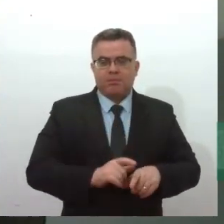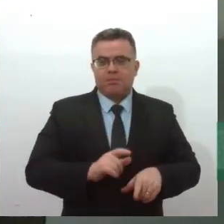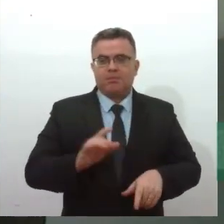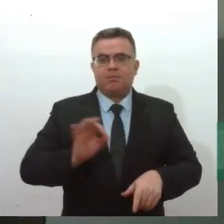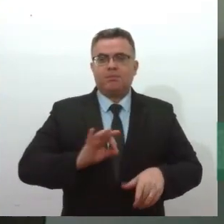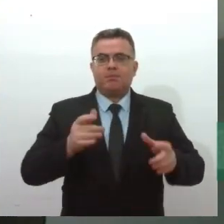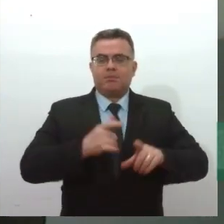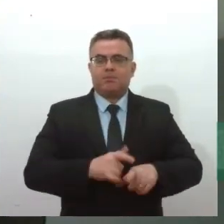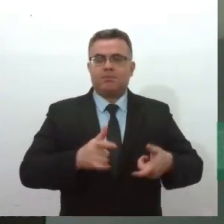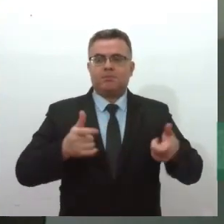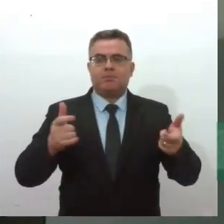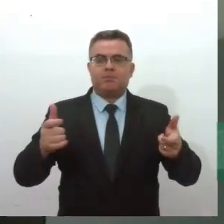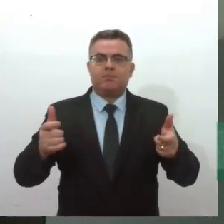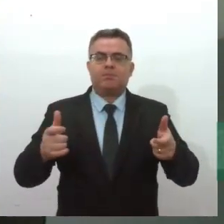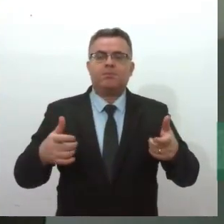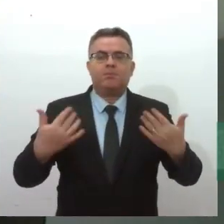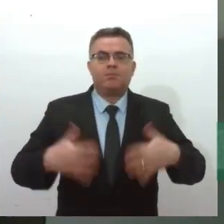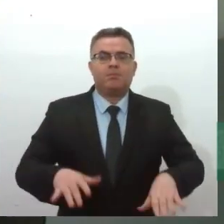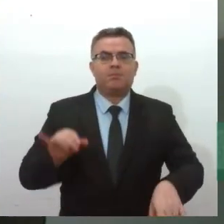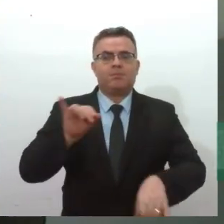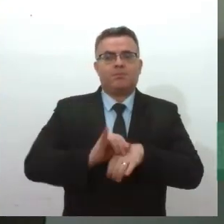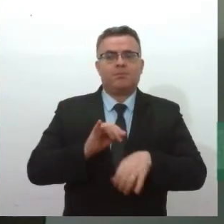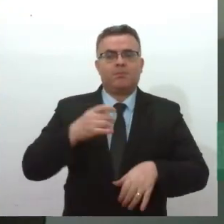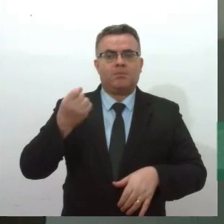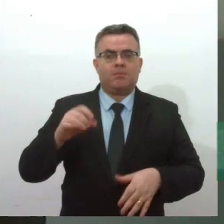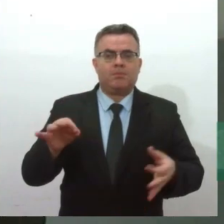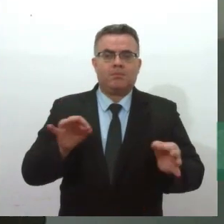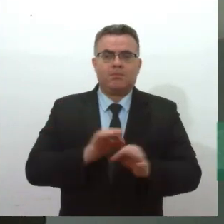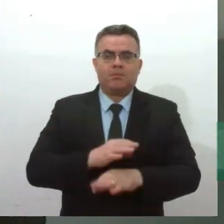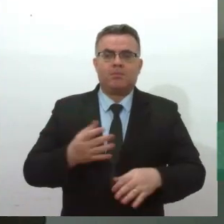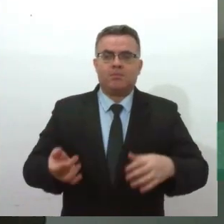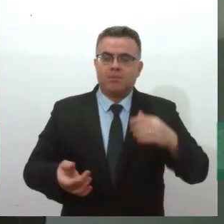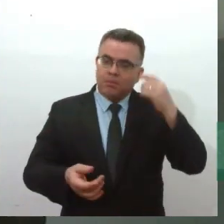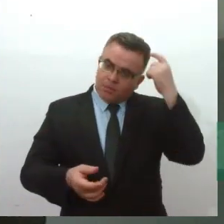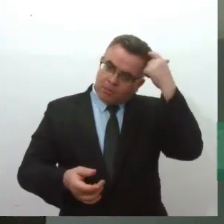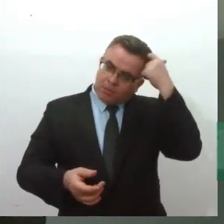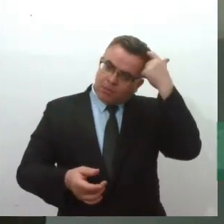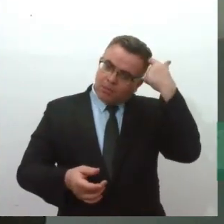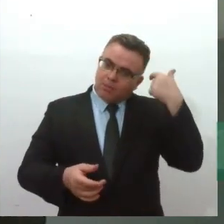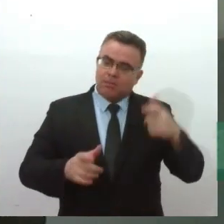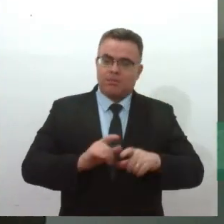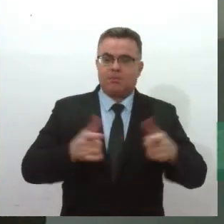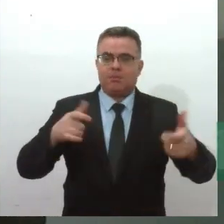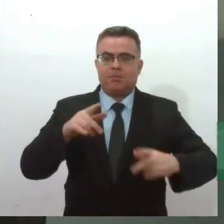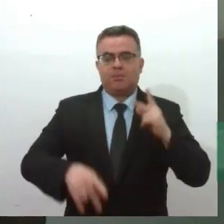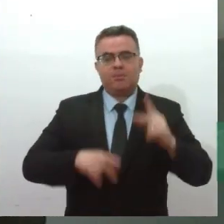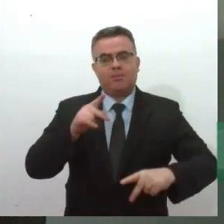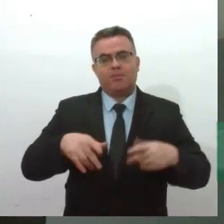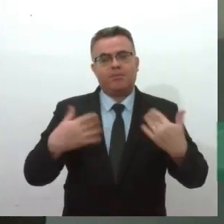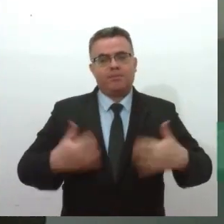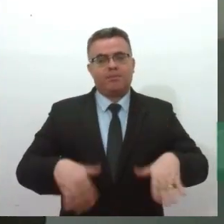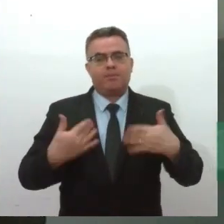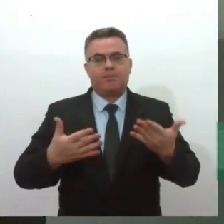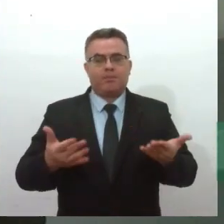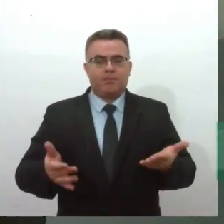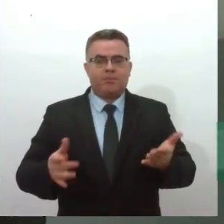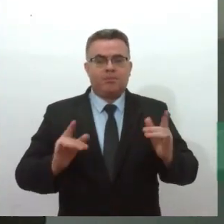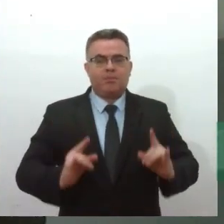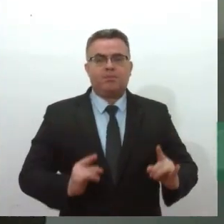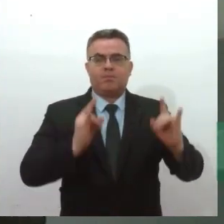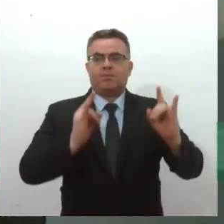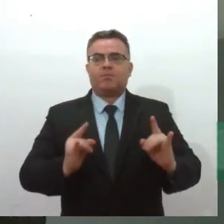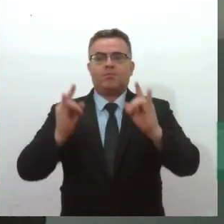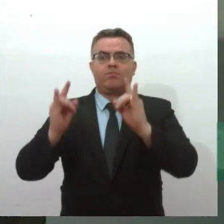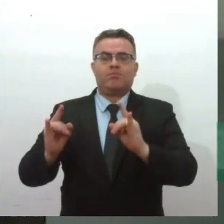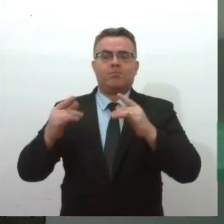Aracaju porque é a capital realmente do Estado né a maior população é com relação a condomínios de casas